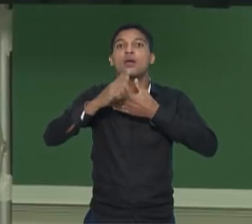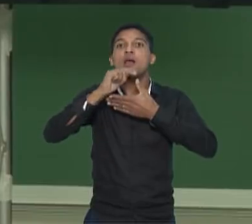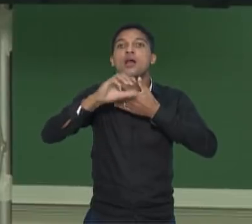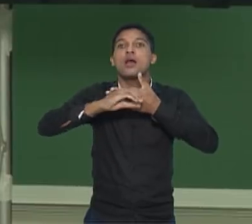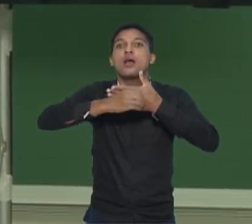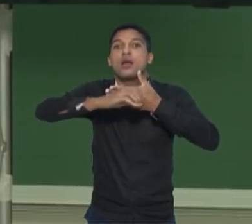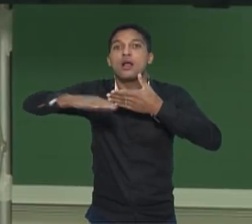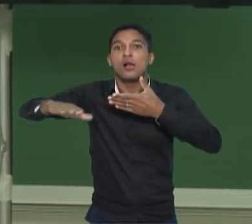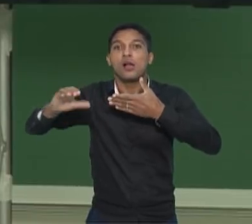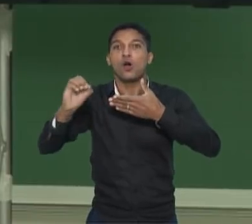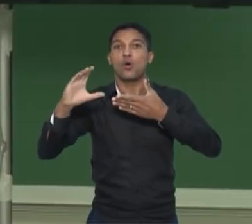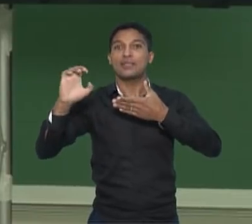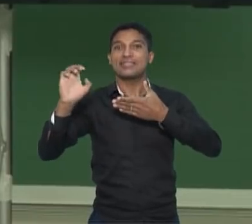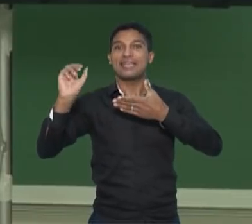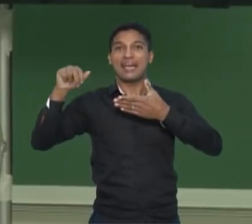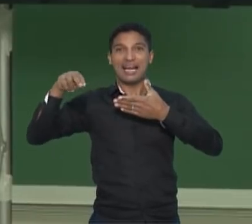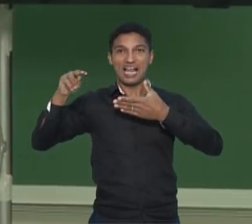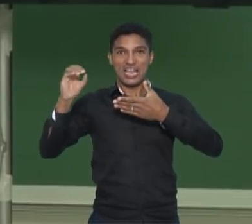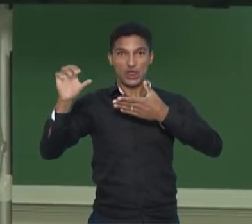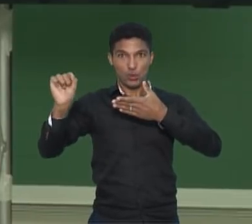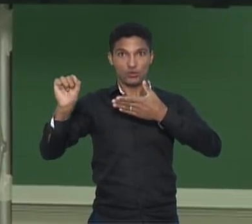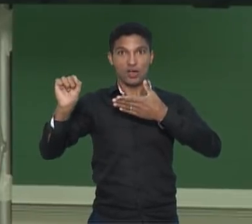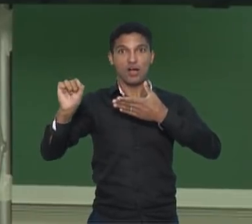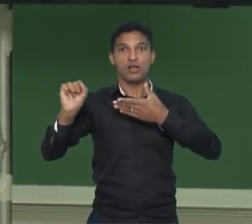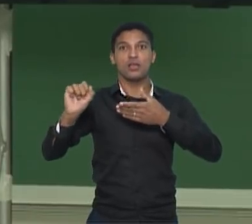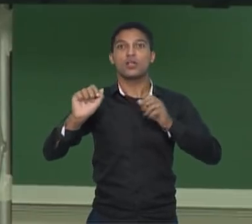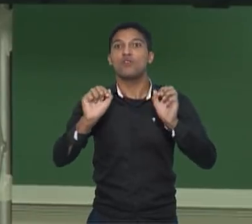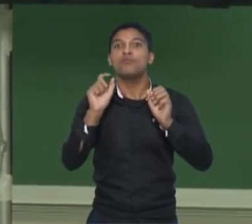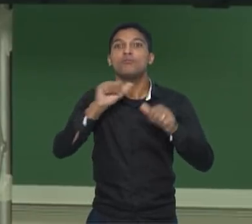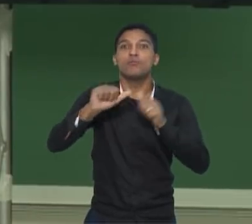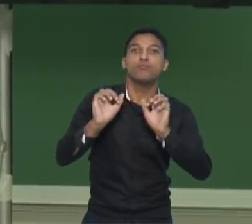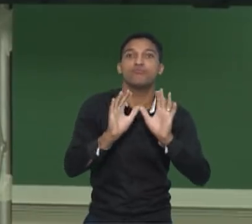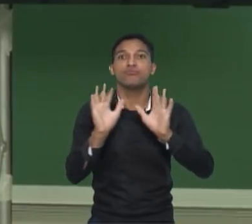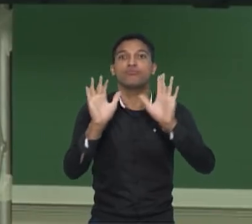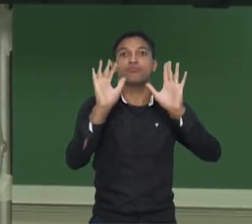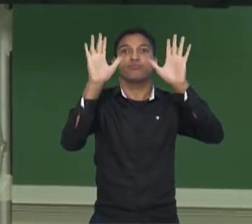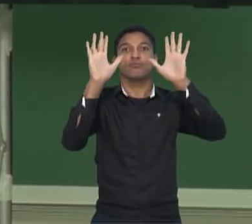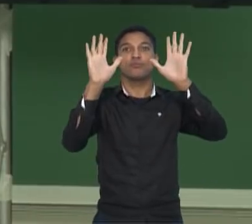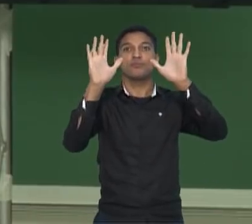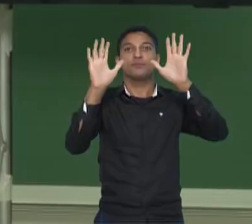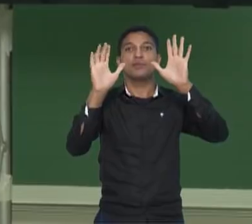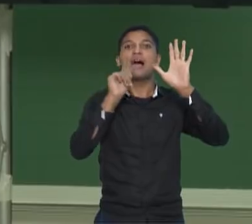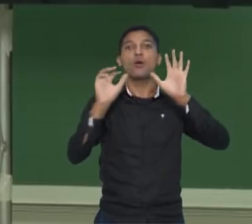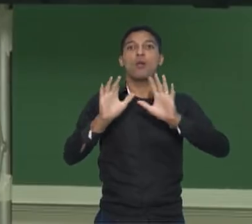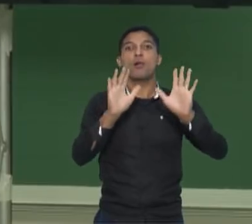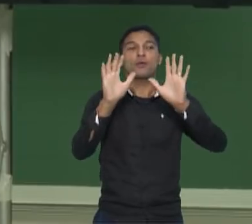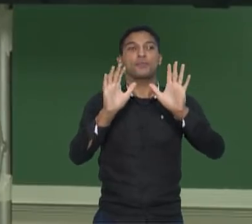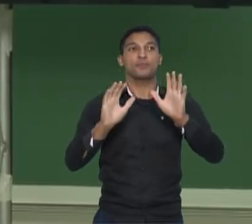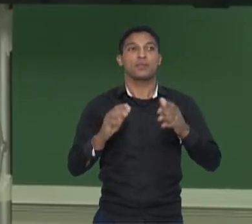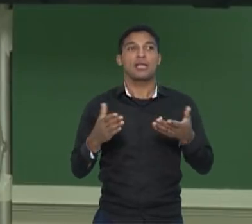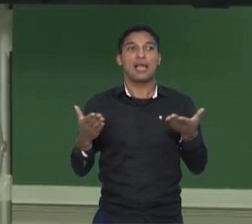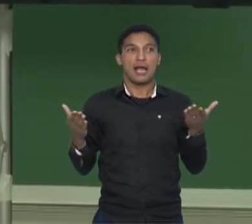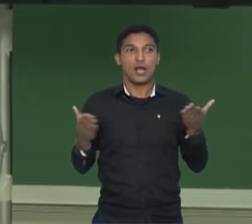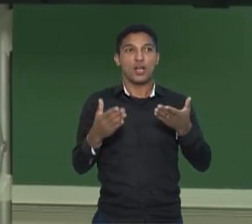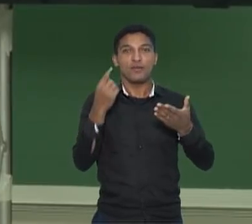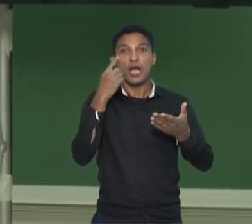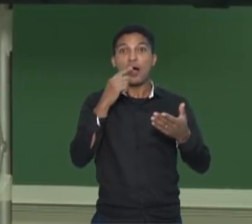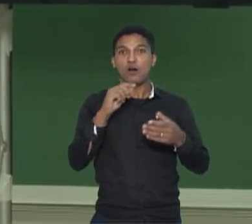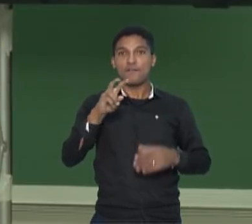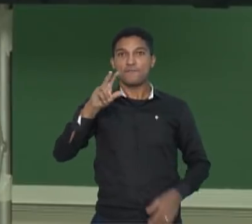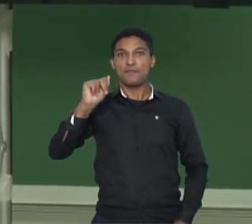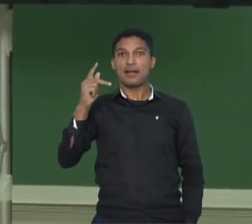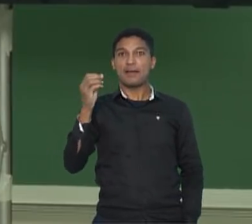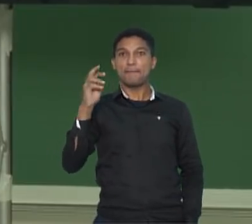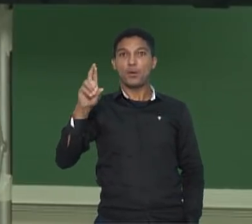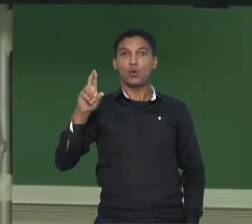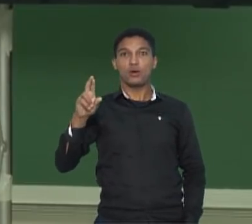é a água de seres vivos, nesse caso representado pela planta. Então, sobe o vapor de água para